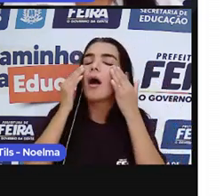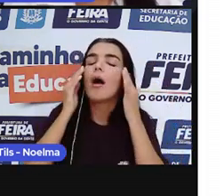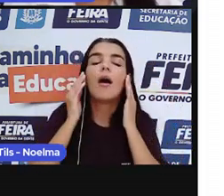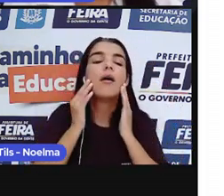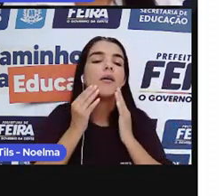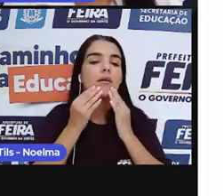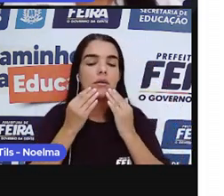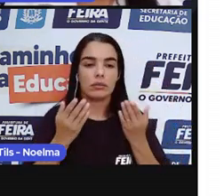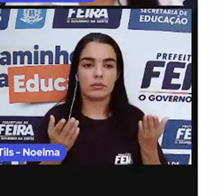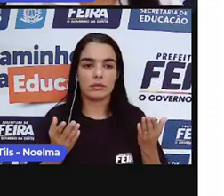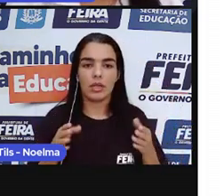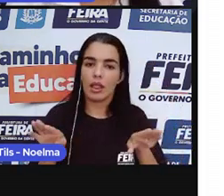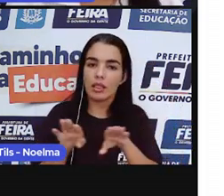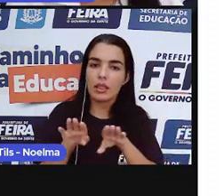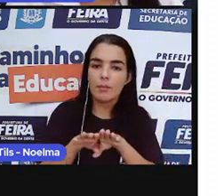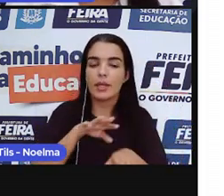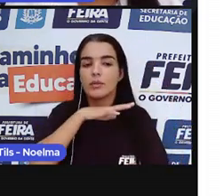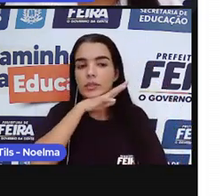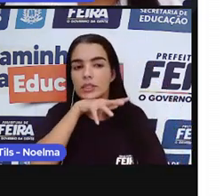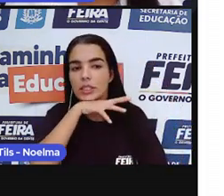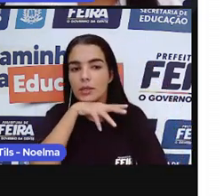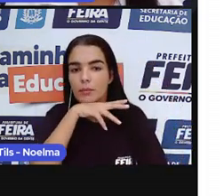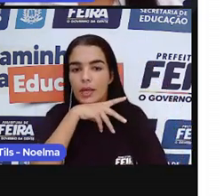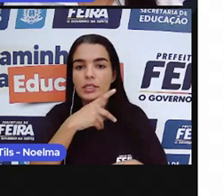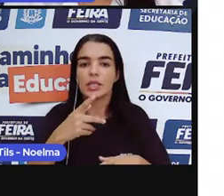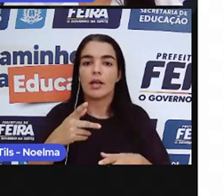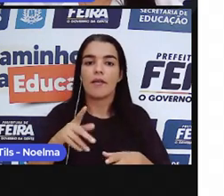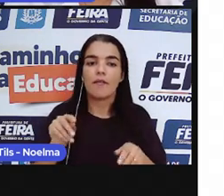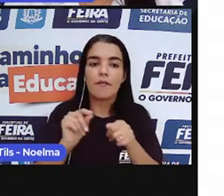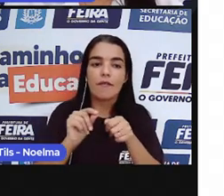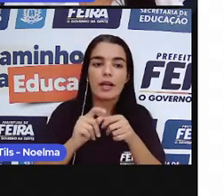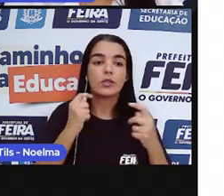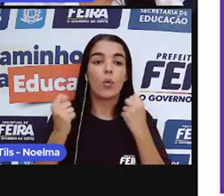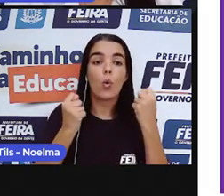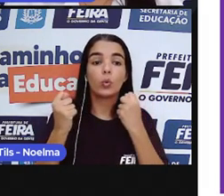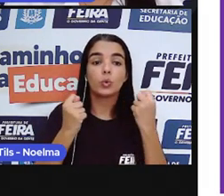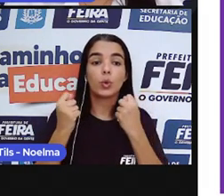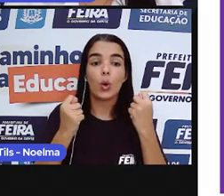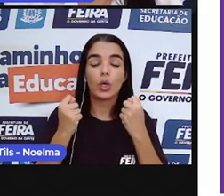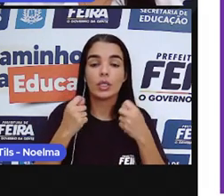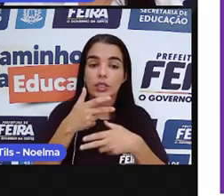aí no controle biológico de pragas também, né?